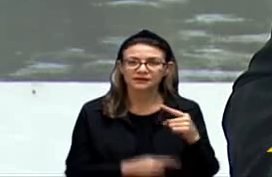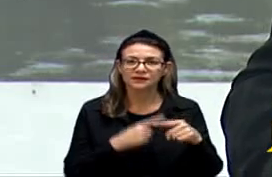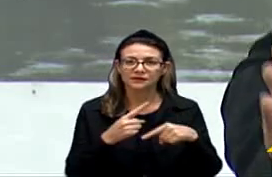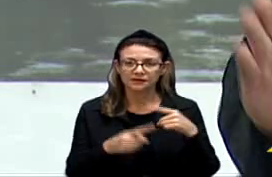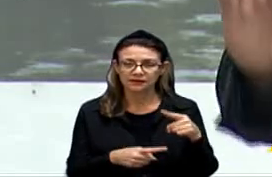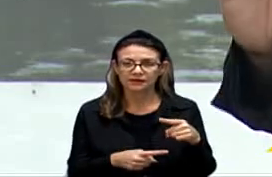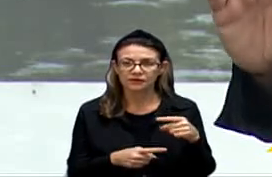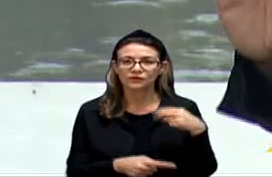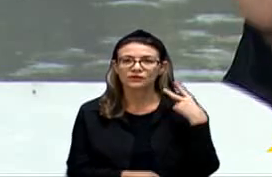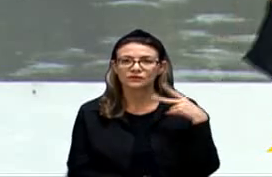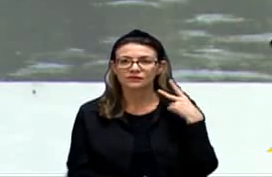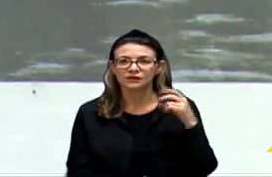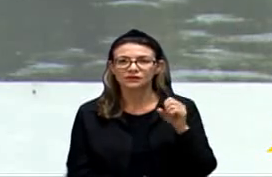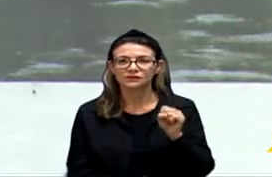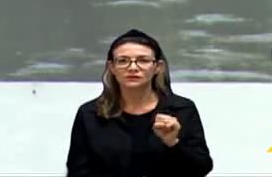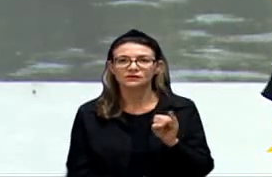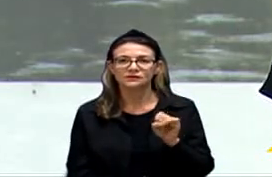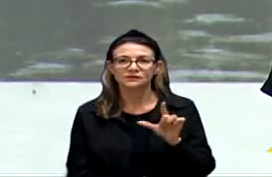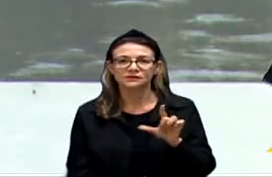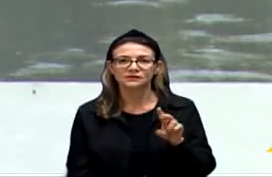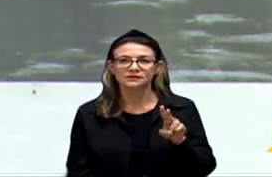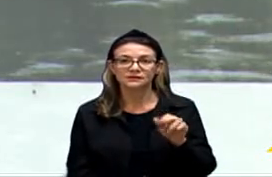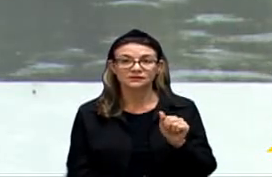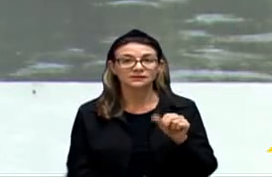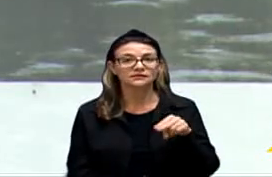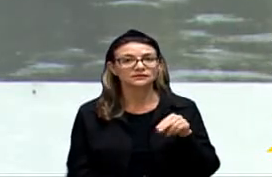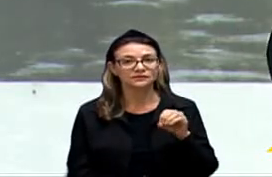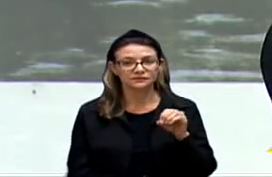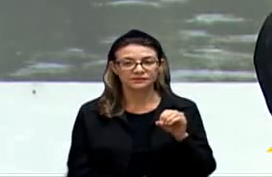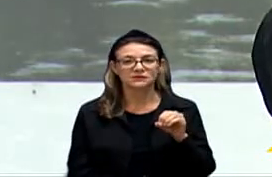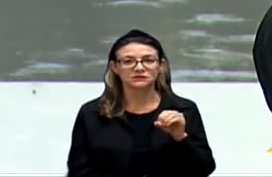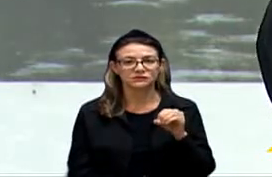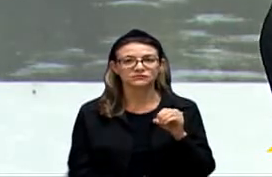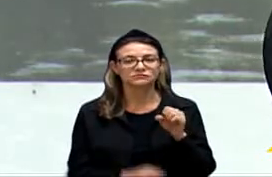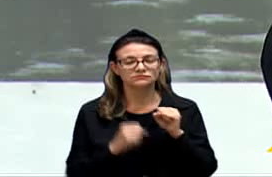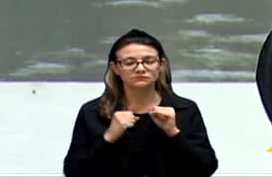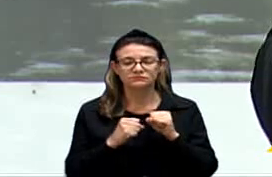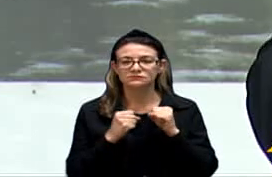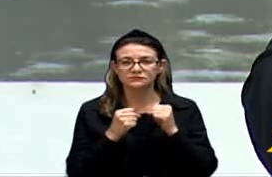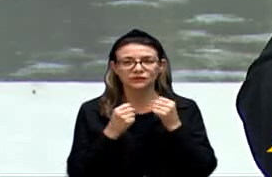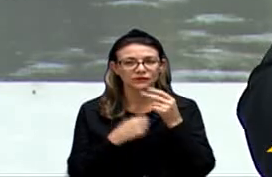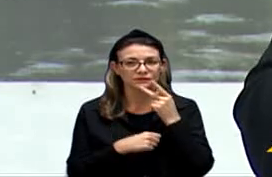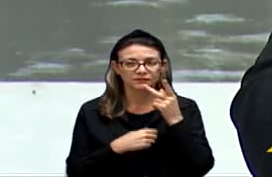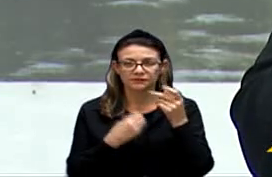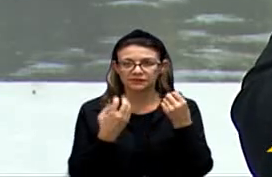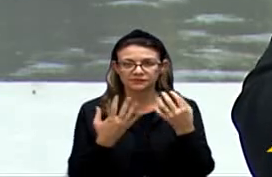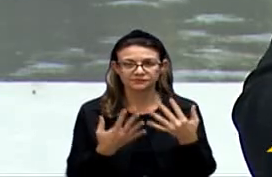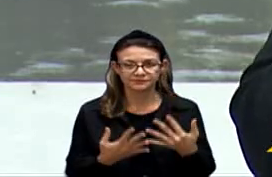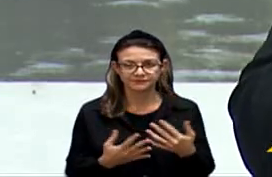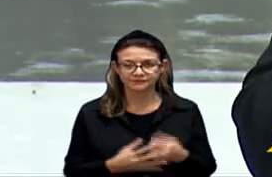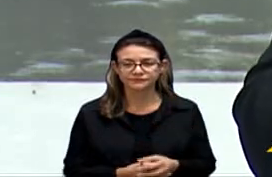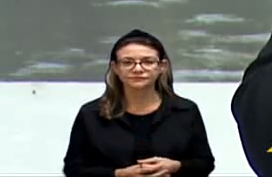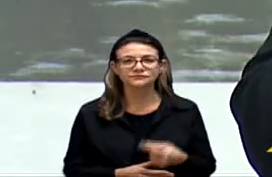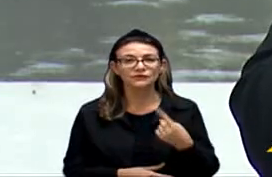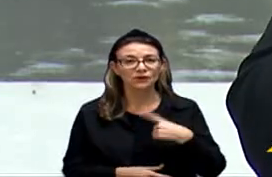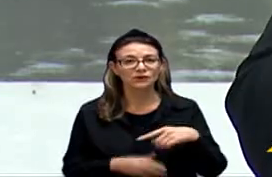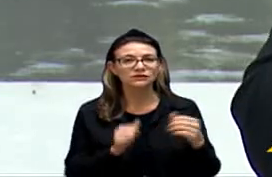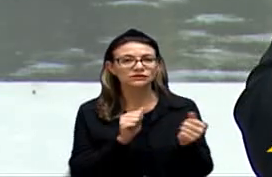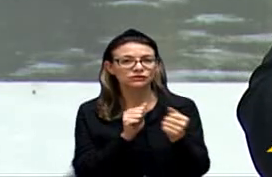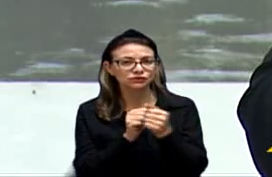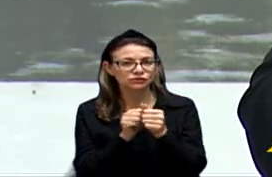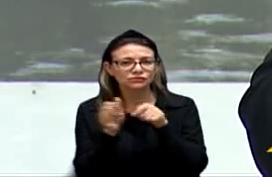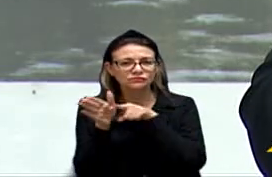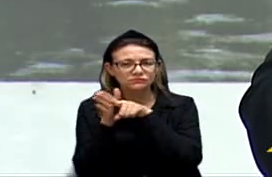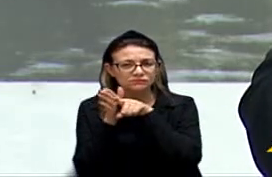situação Vereador nós estamos em situação diferente estamos na a gente a situação fiscalizadora o vereador ele